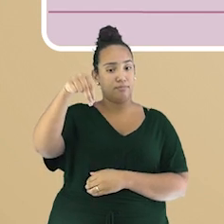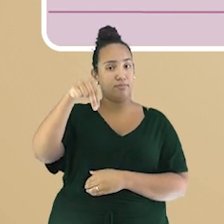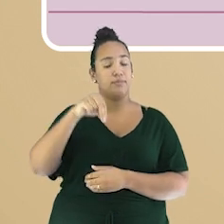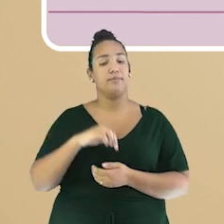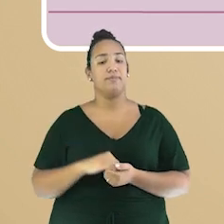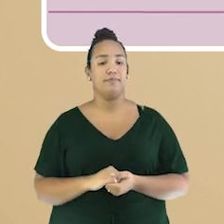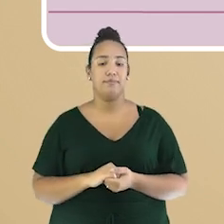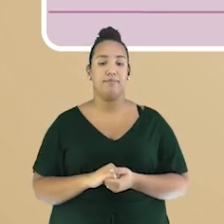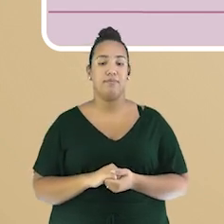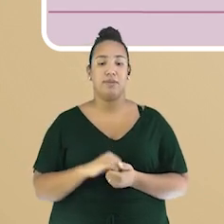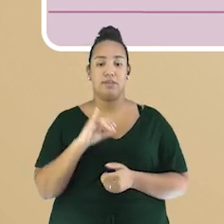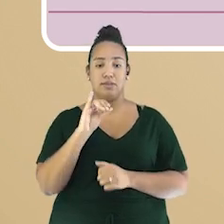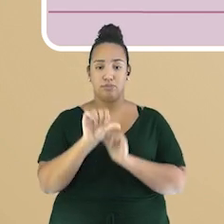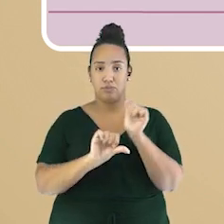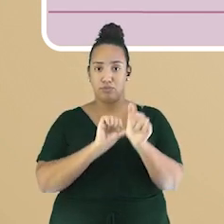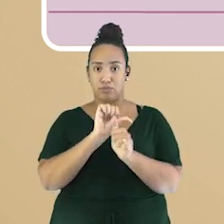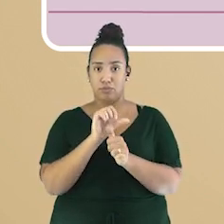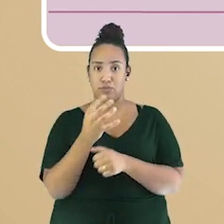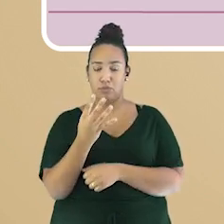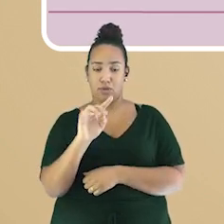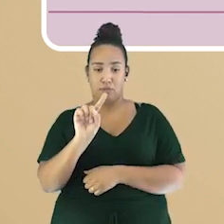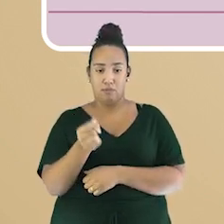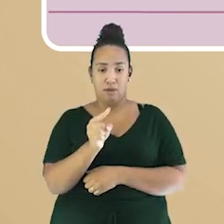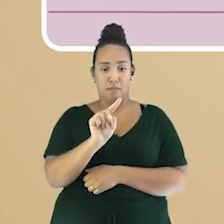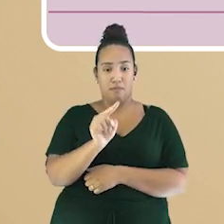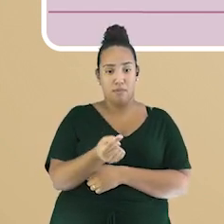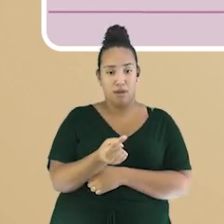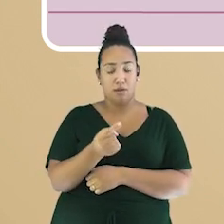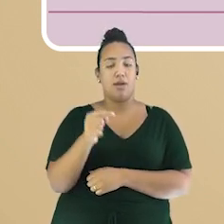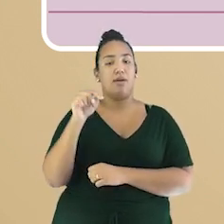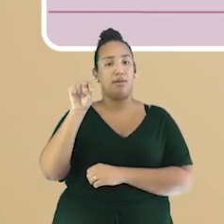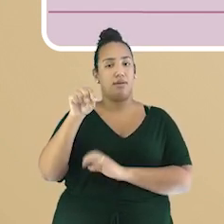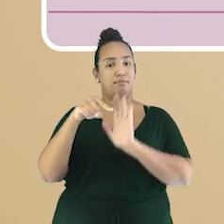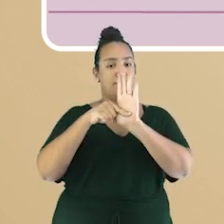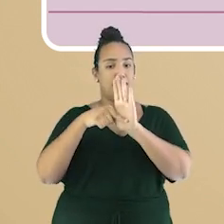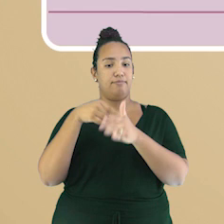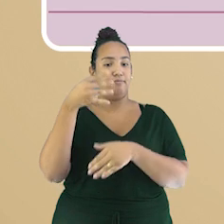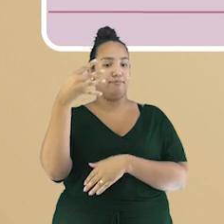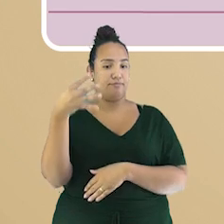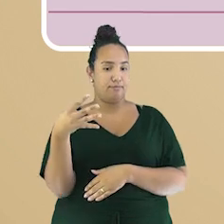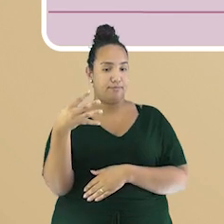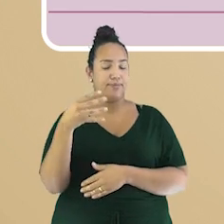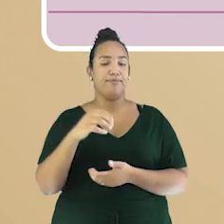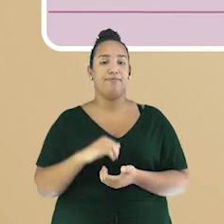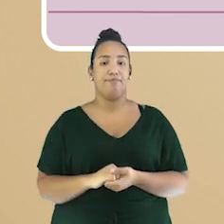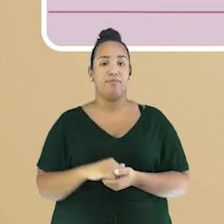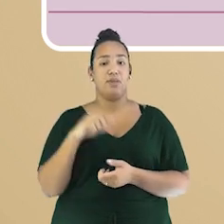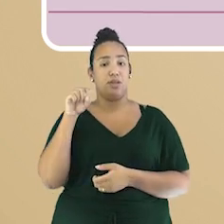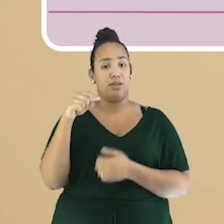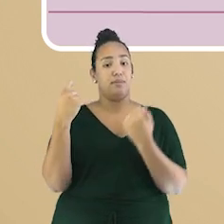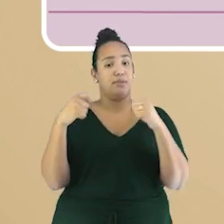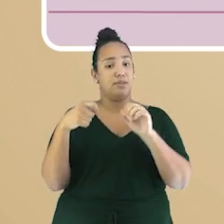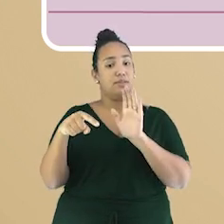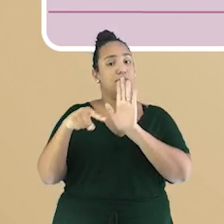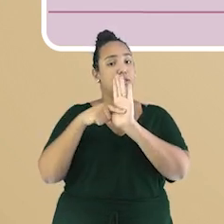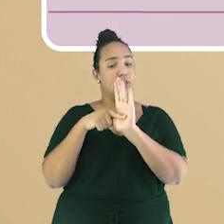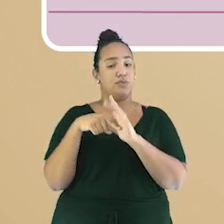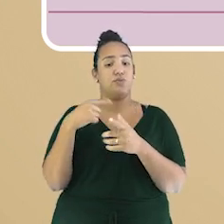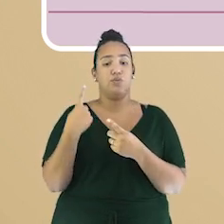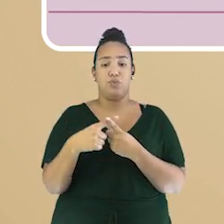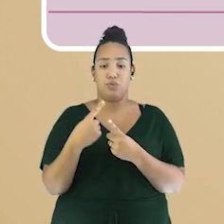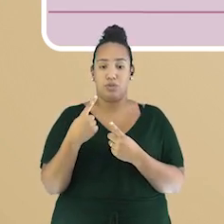4 casas, o expoente será 4. E ele será um expoente negativo, porque à medida